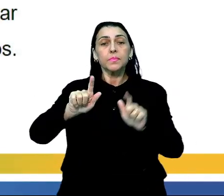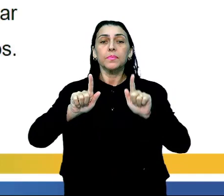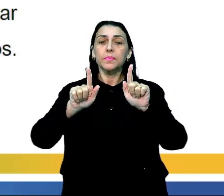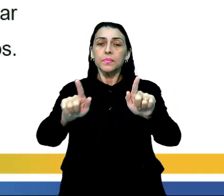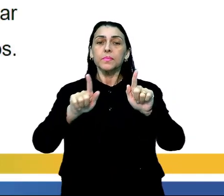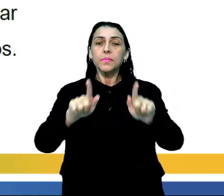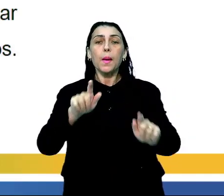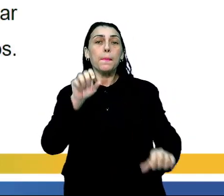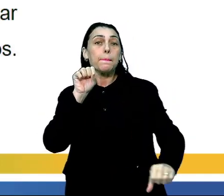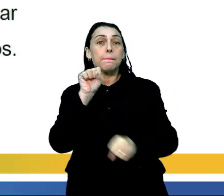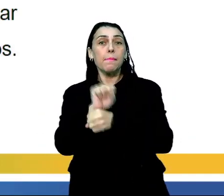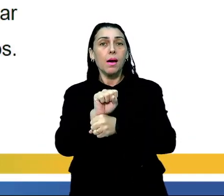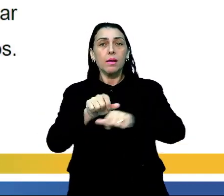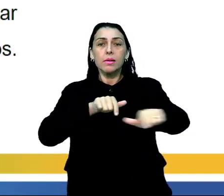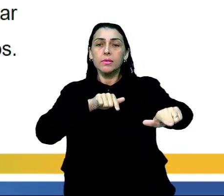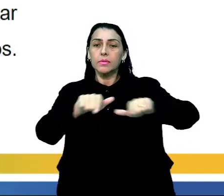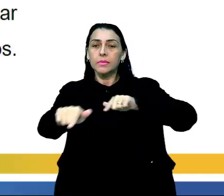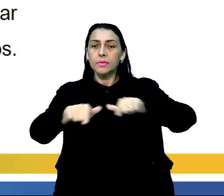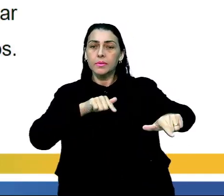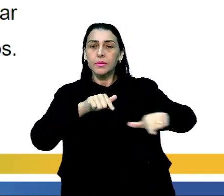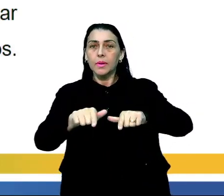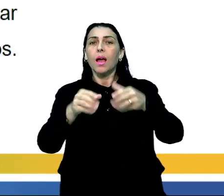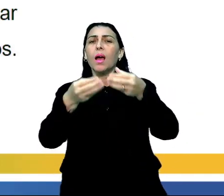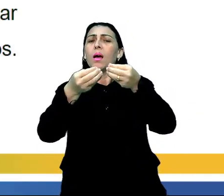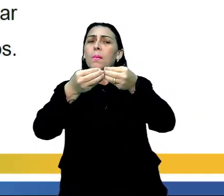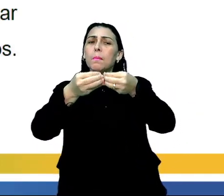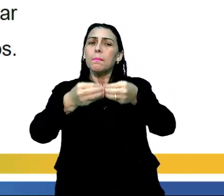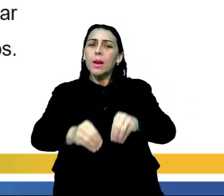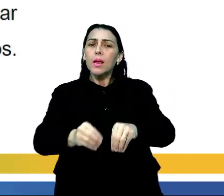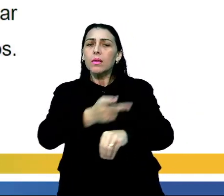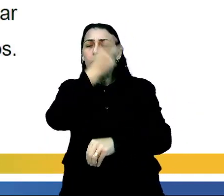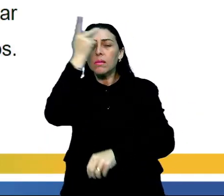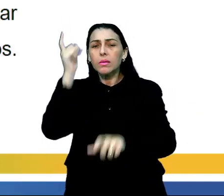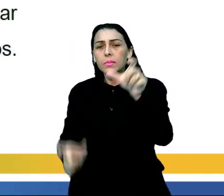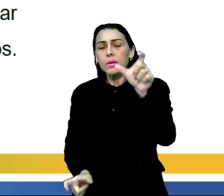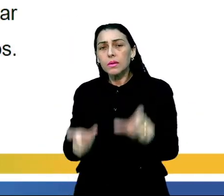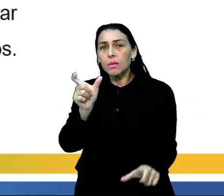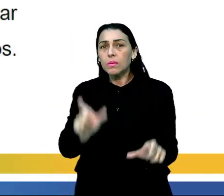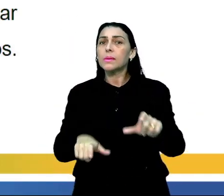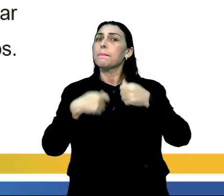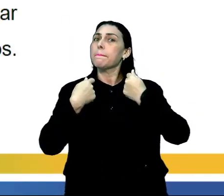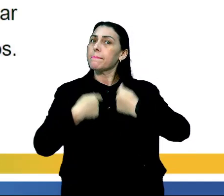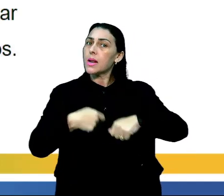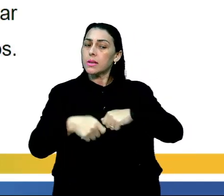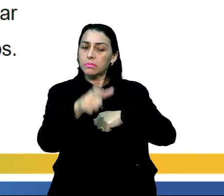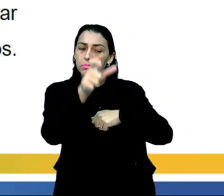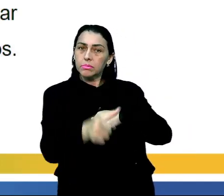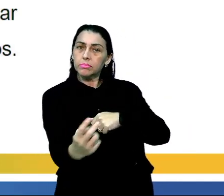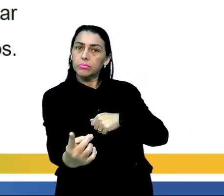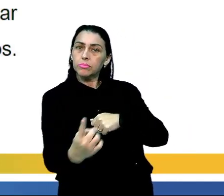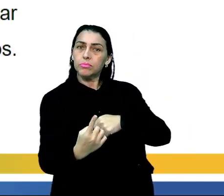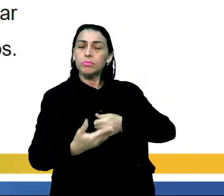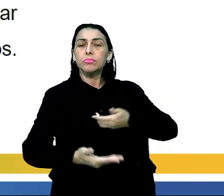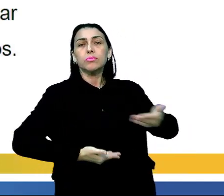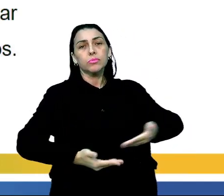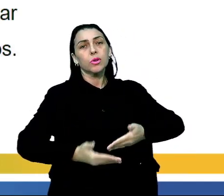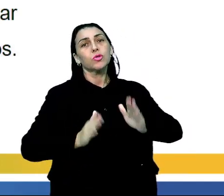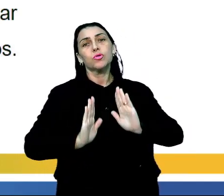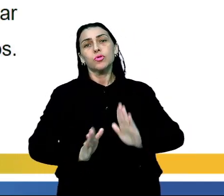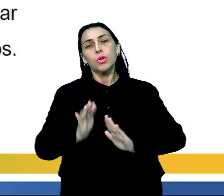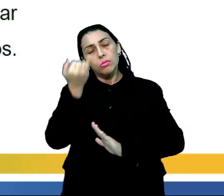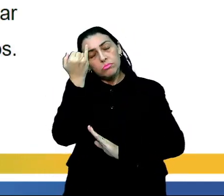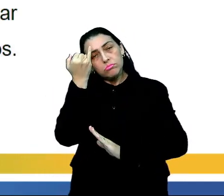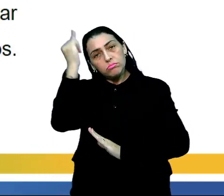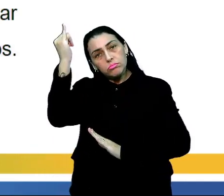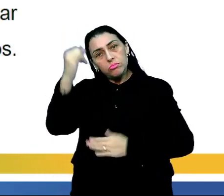e os protestos, que são a causa, paralisam o serviço público. Bom, aqui eu já trago aqui uma